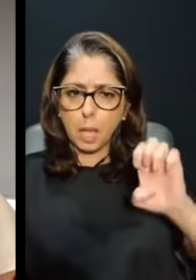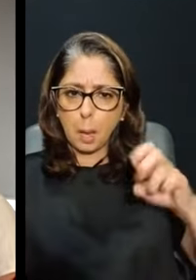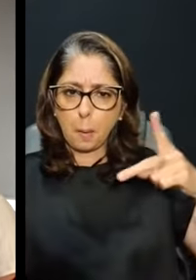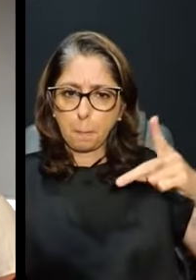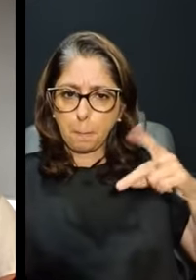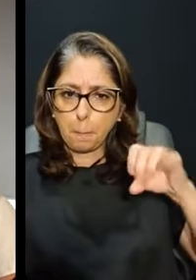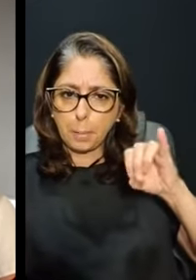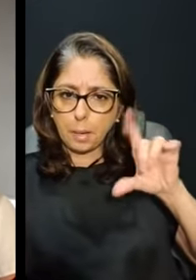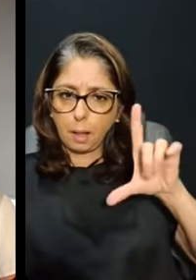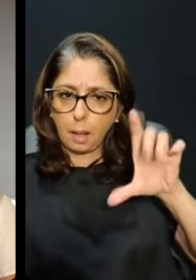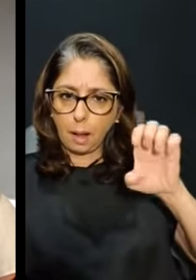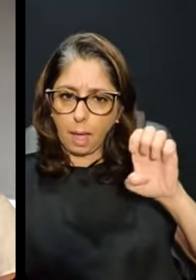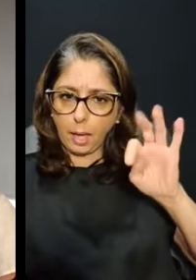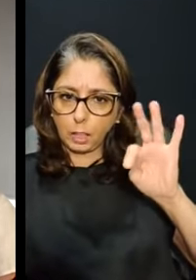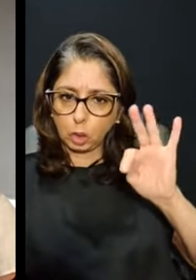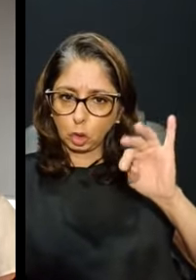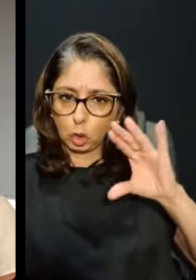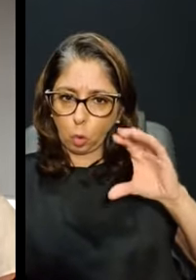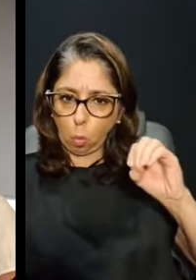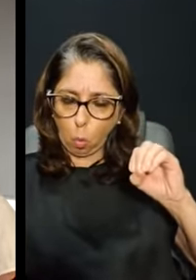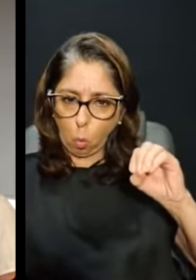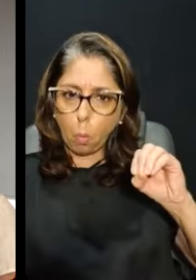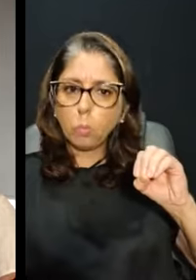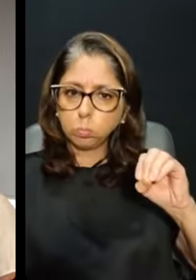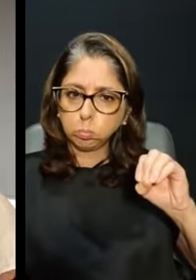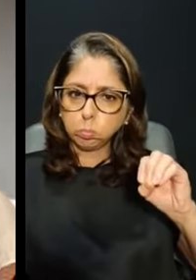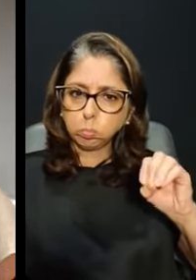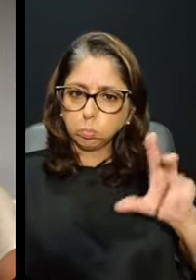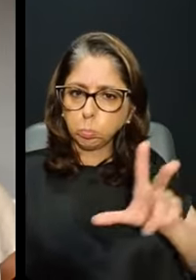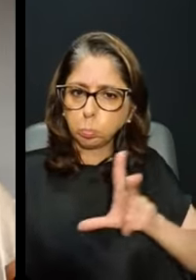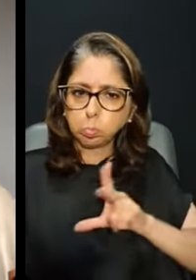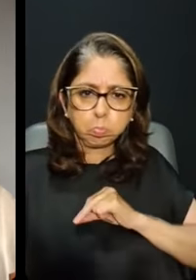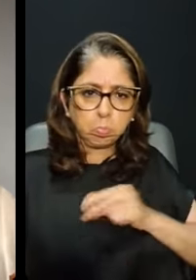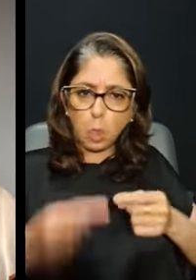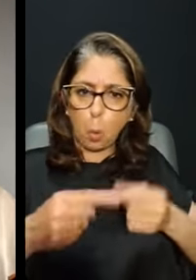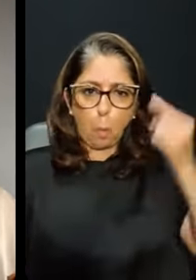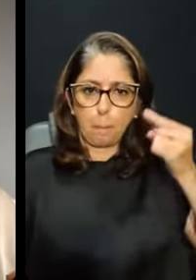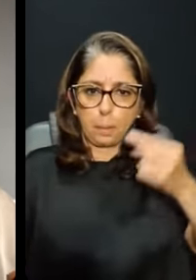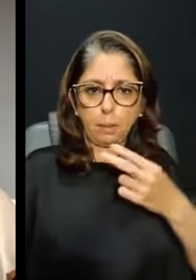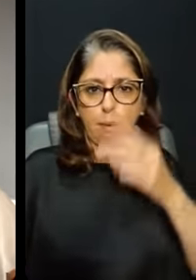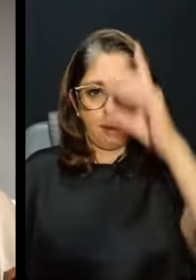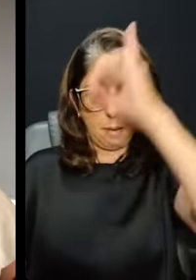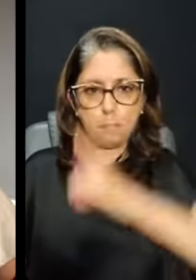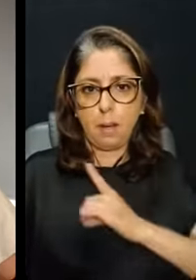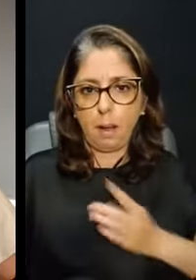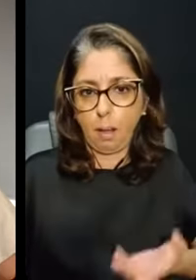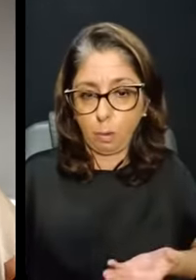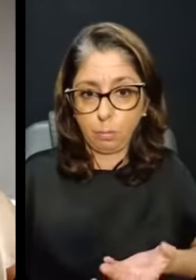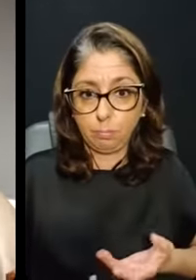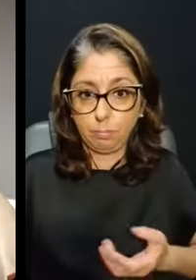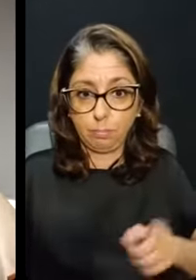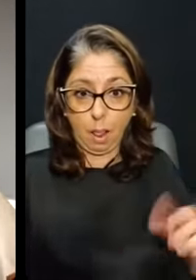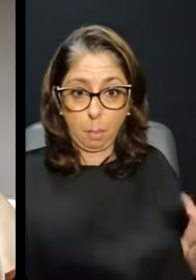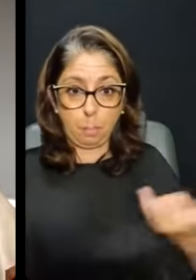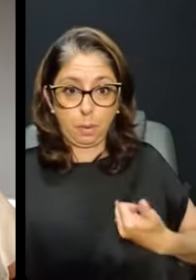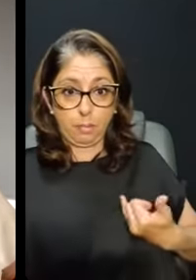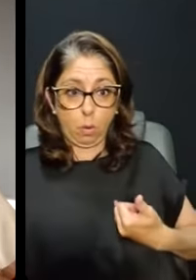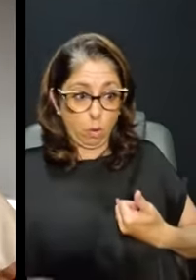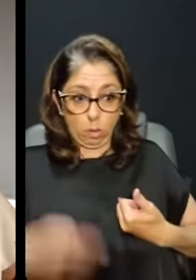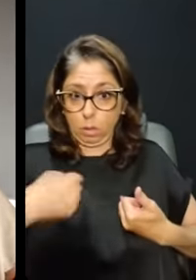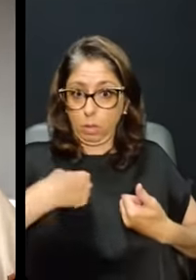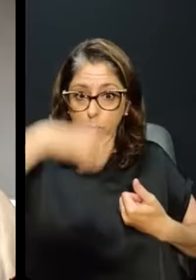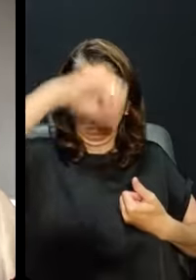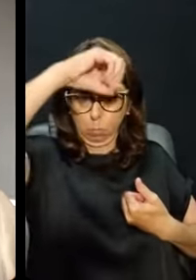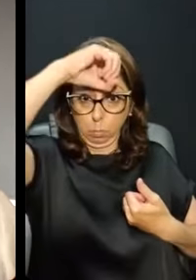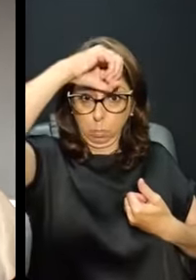para mim. Então, não, era uma informação que eu não sabia. Então, assim, apesar de eu ter feito a casa pensando